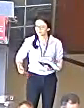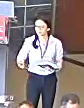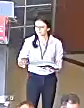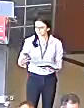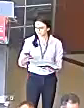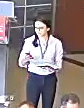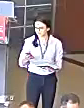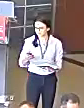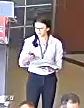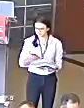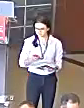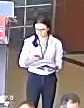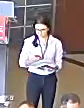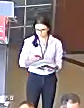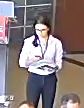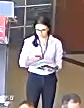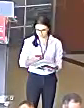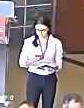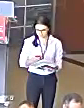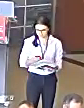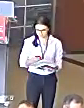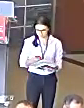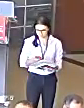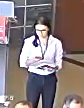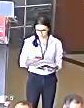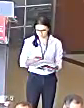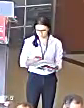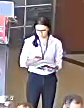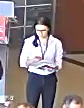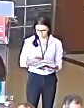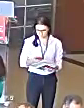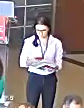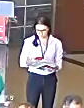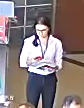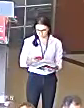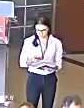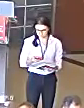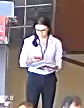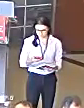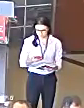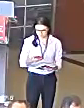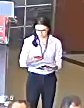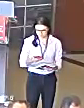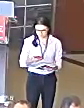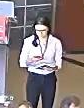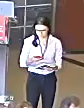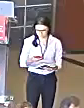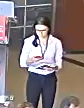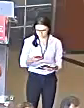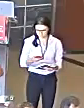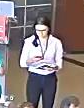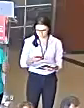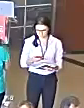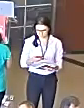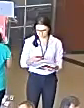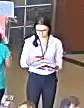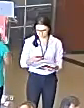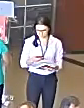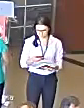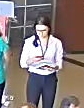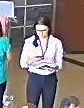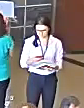tarde queria agradecer aqui a a a presença eh nós convocamos essa audiência a princípio é